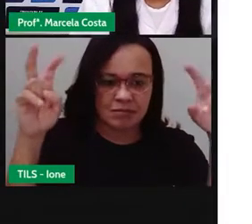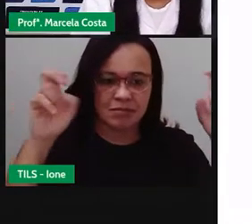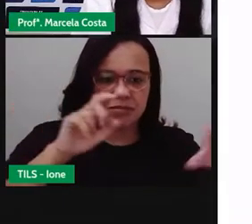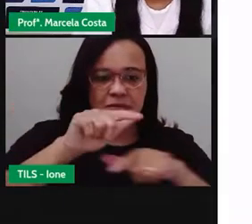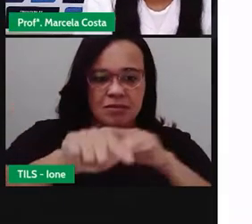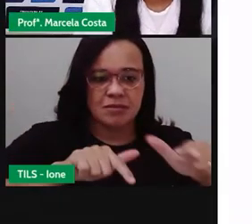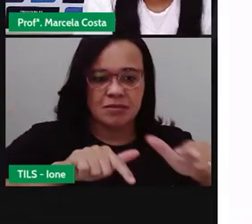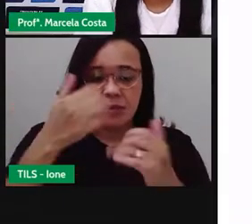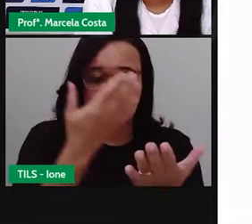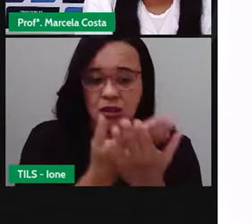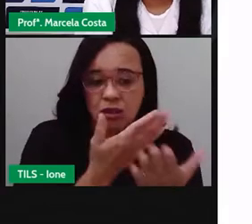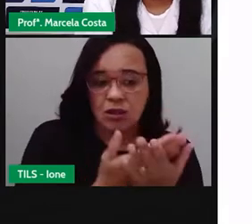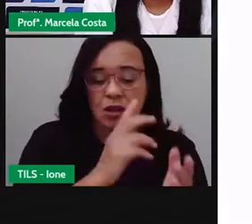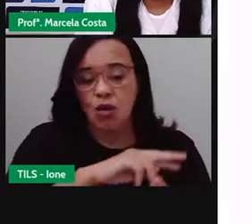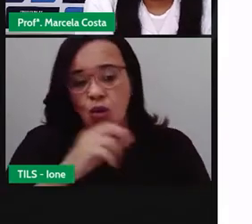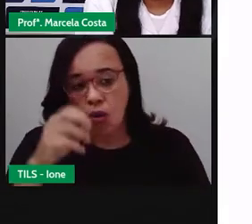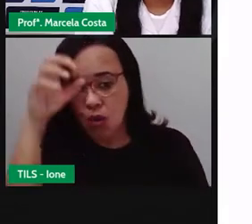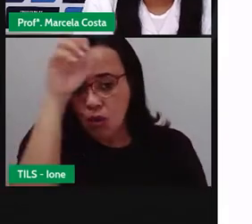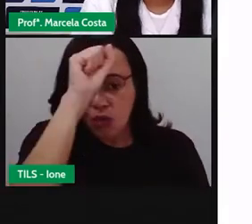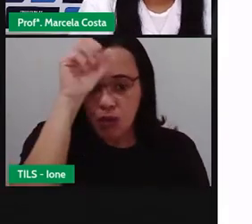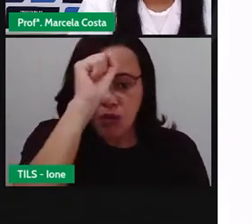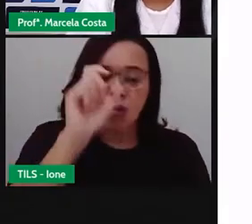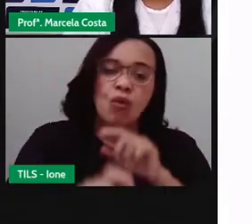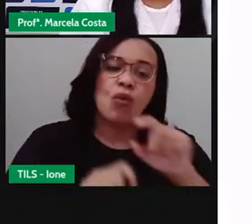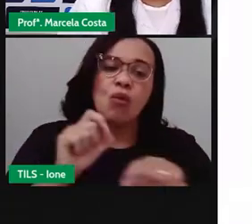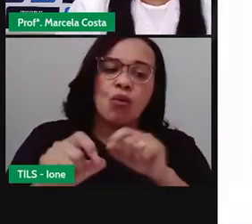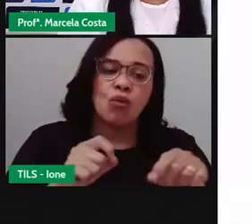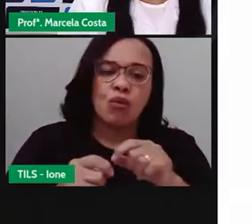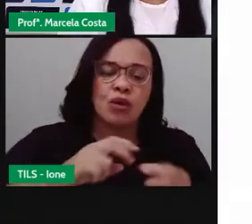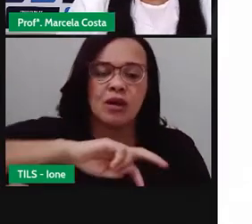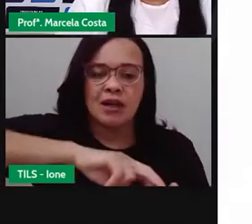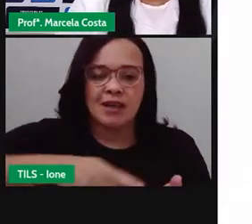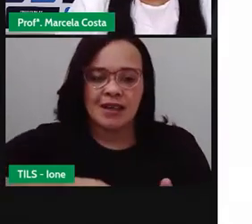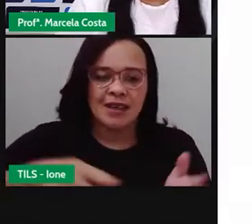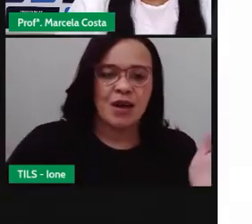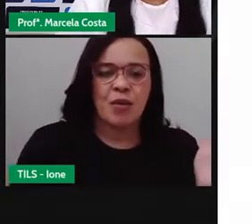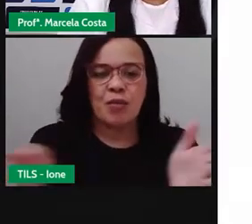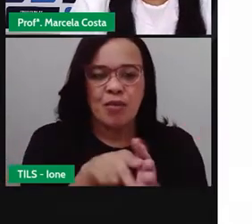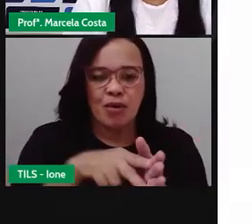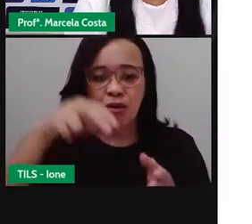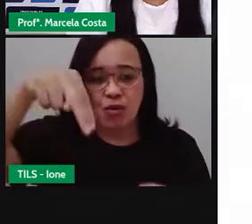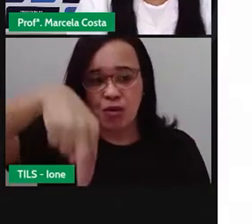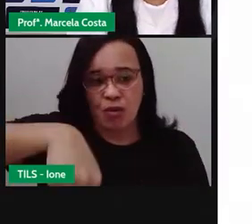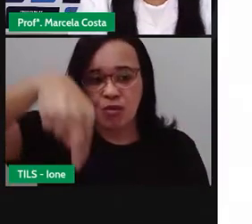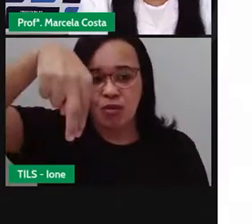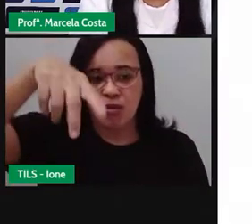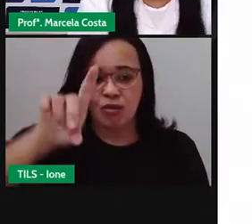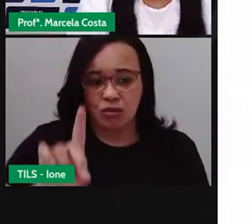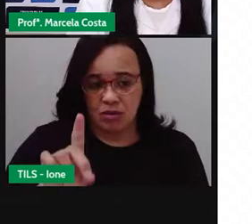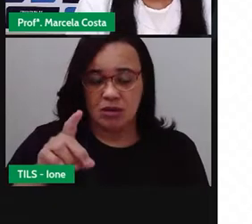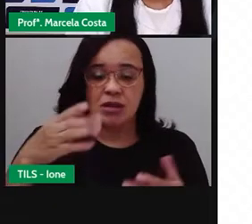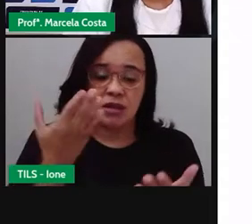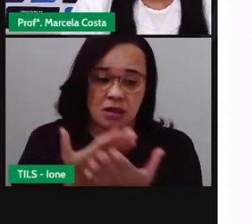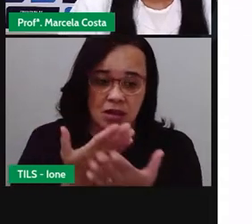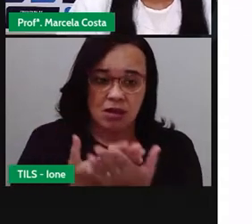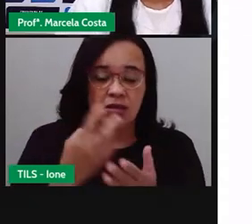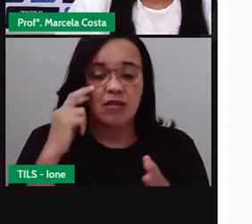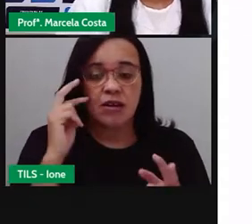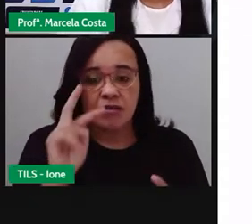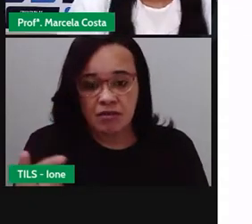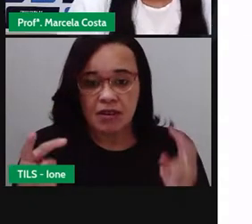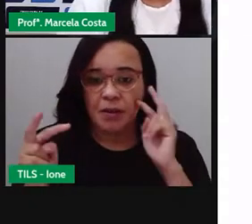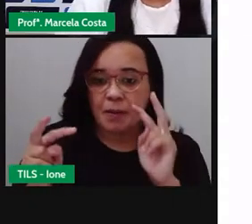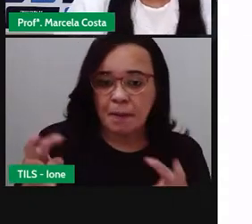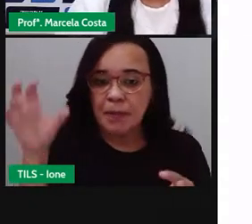trabalhar é ritmo nordestino. Com essa aula, você vai aprender a